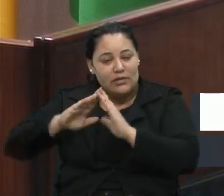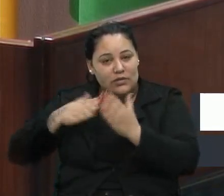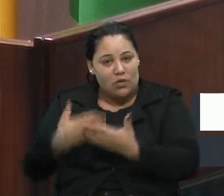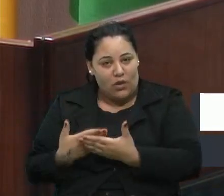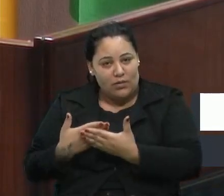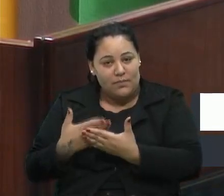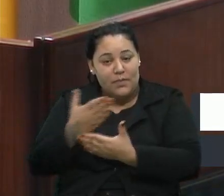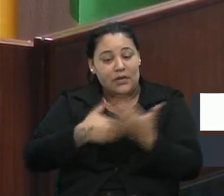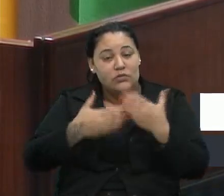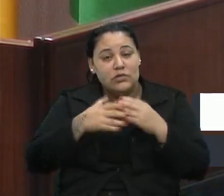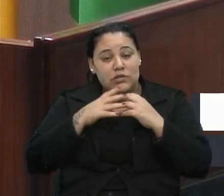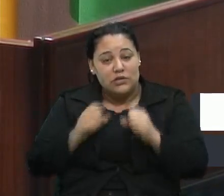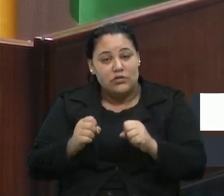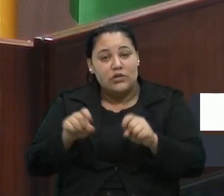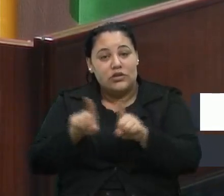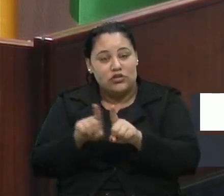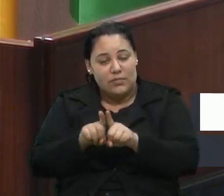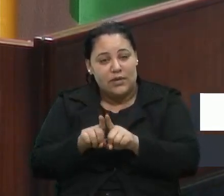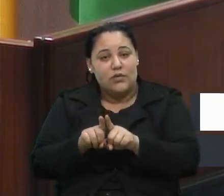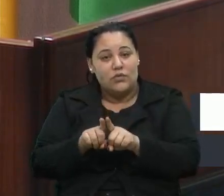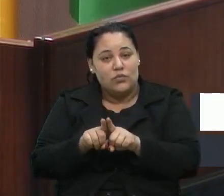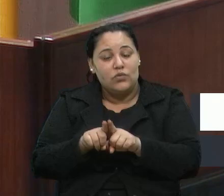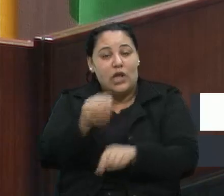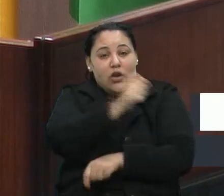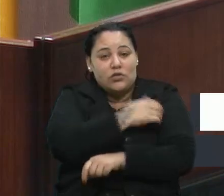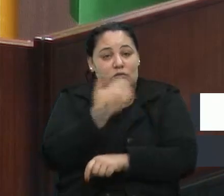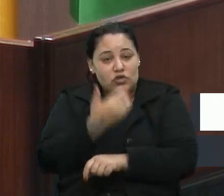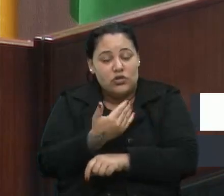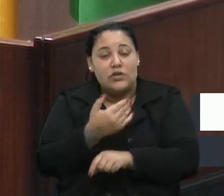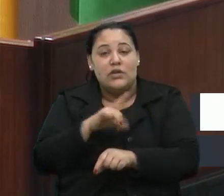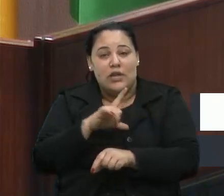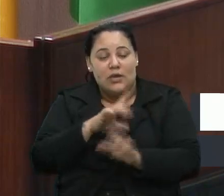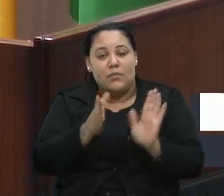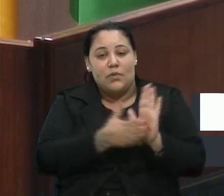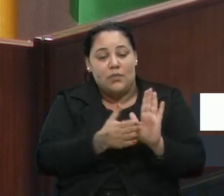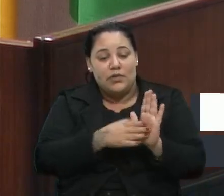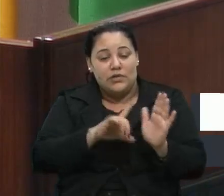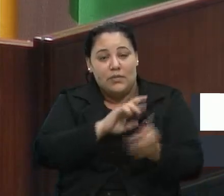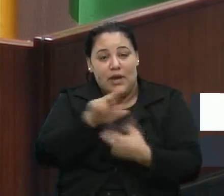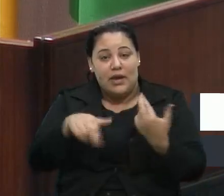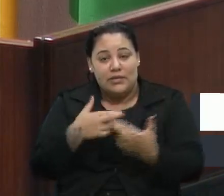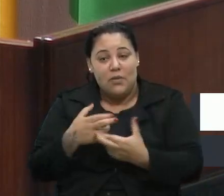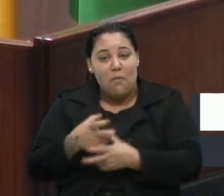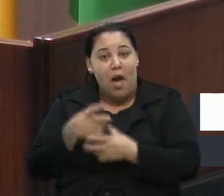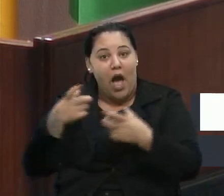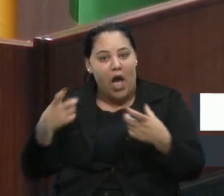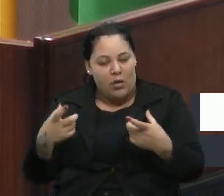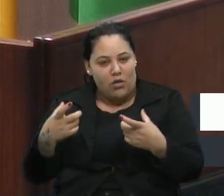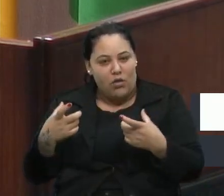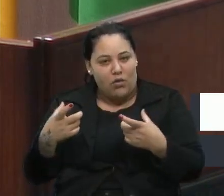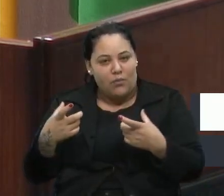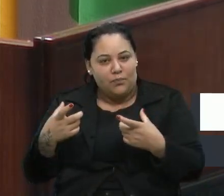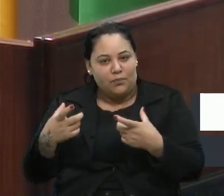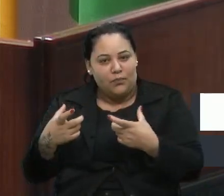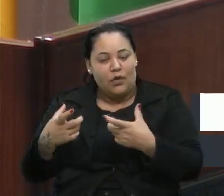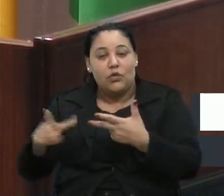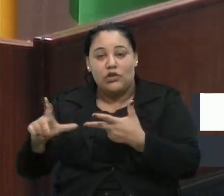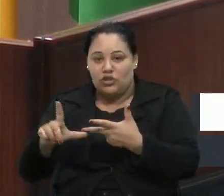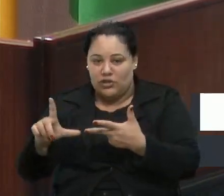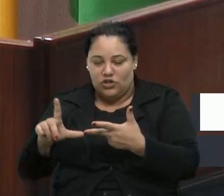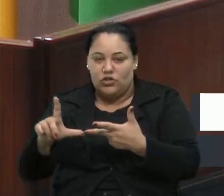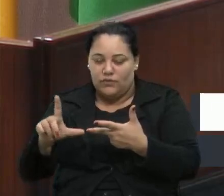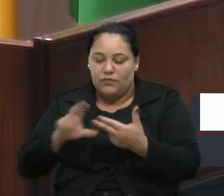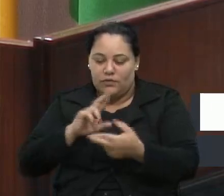eh citadas ali né Há propostas como eu falei que tem uma relação muito maior com o próprio legislativo e por